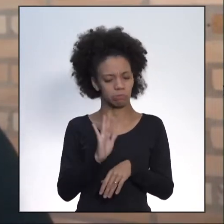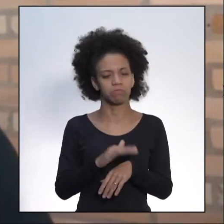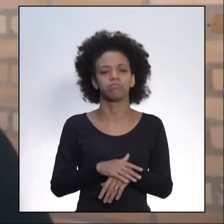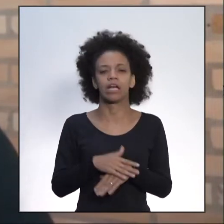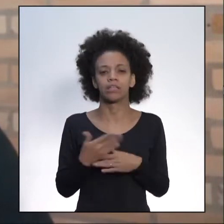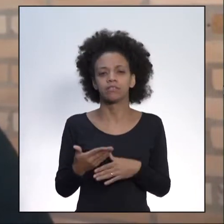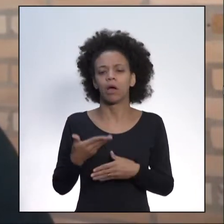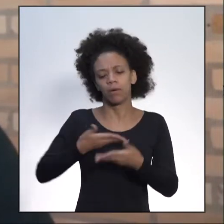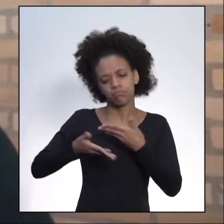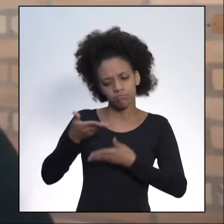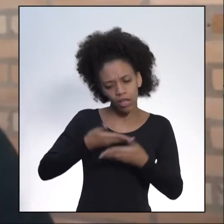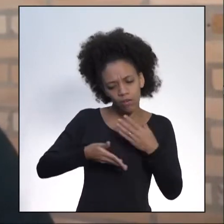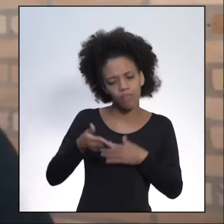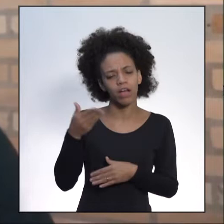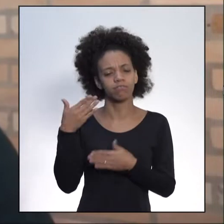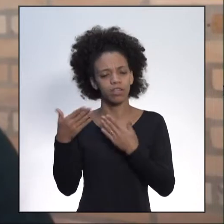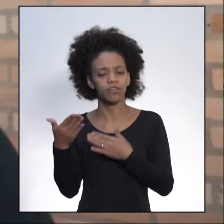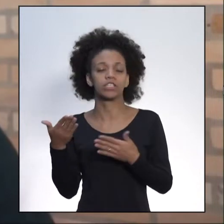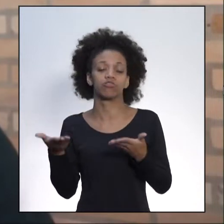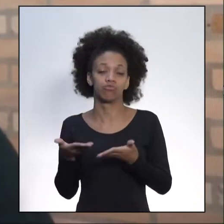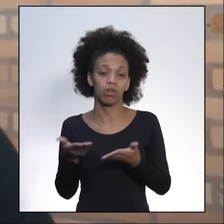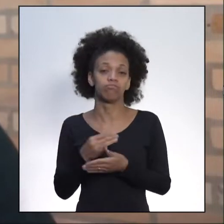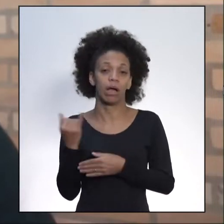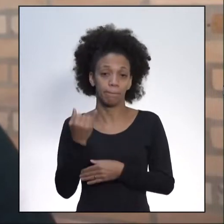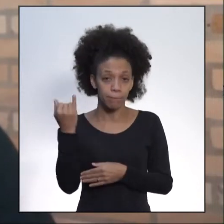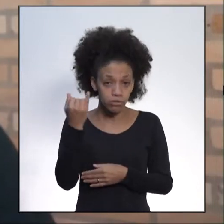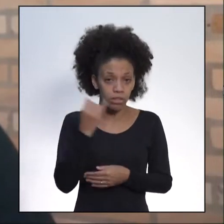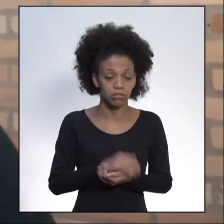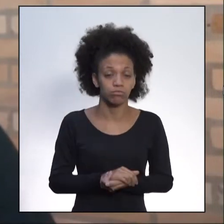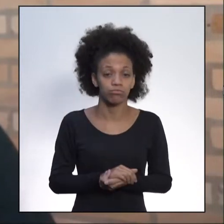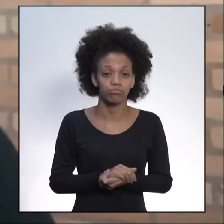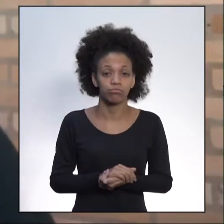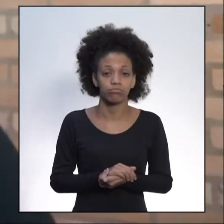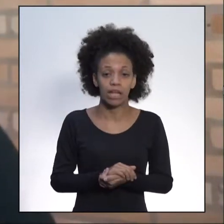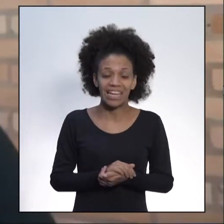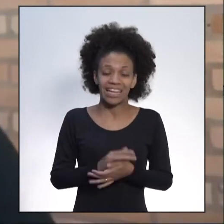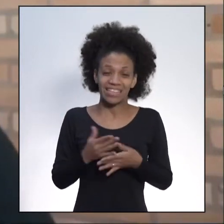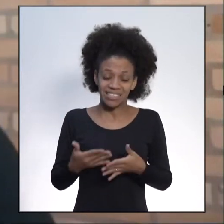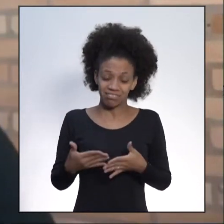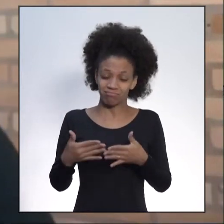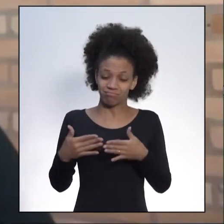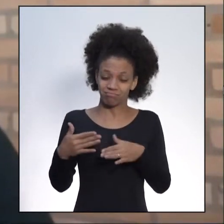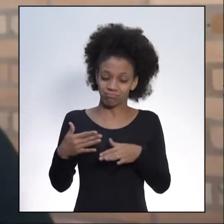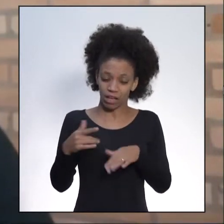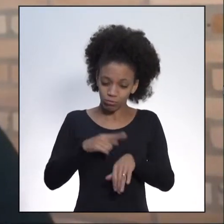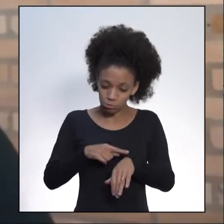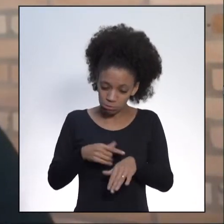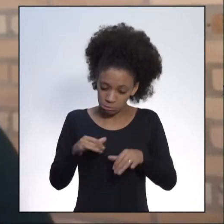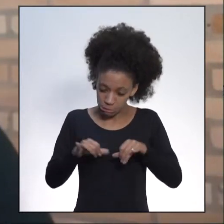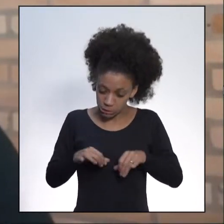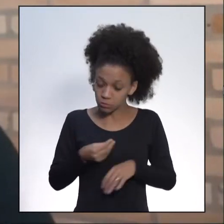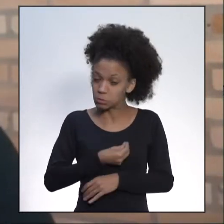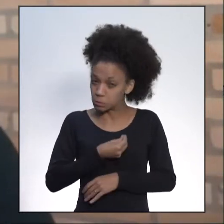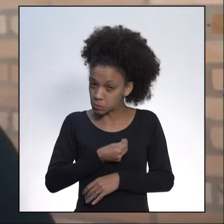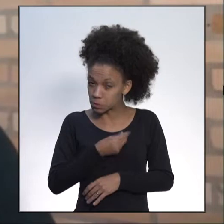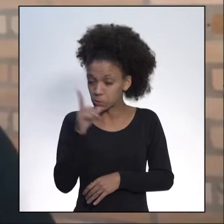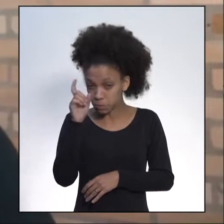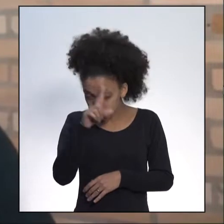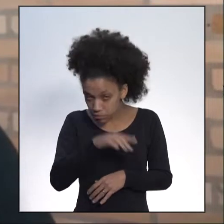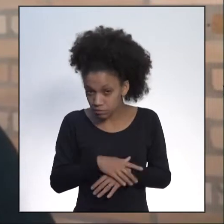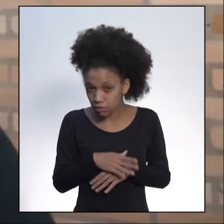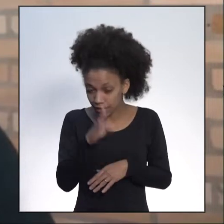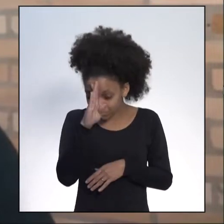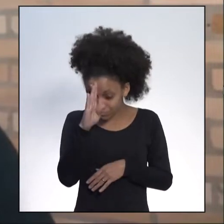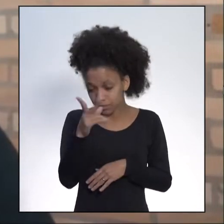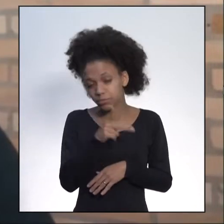essa troca, essa conversa de hoje é importante, nesse momento tão delicado que todos nós estamos passando, e